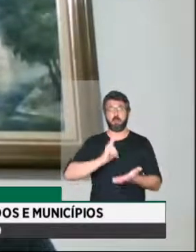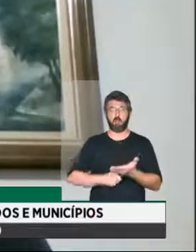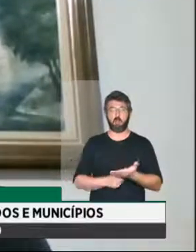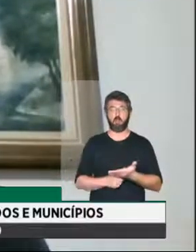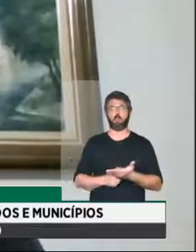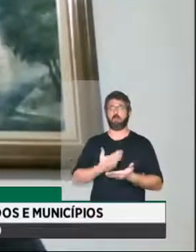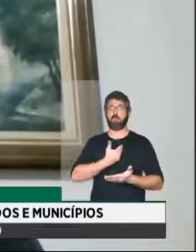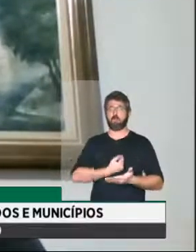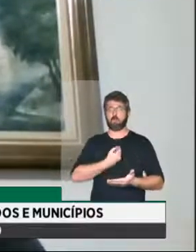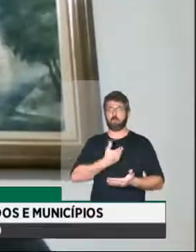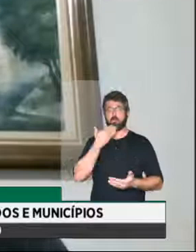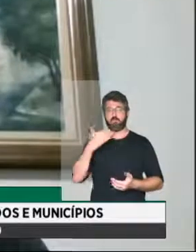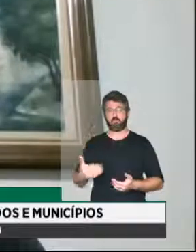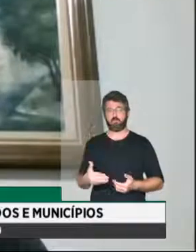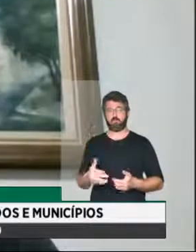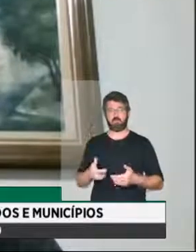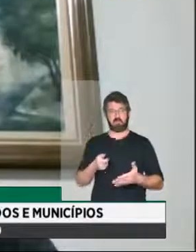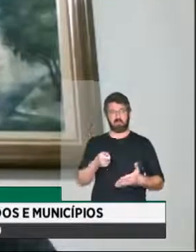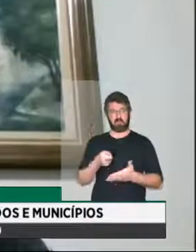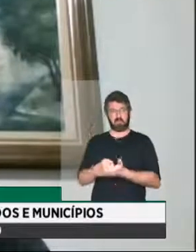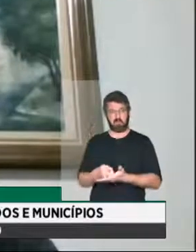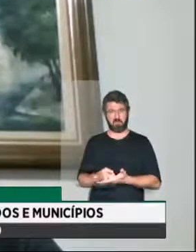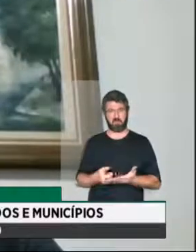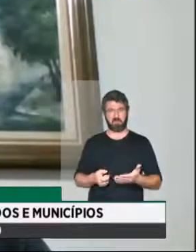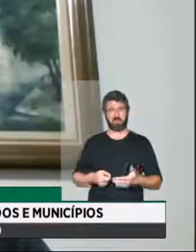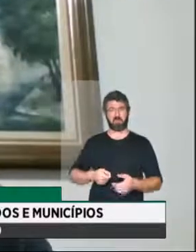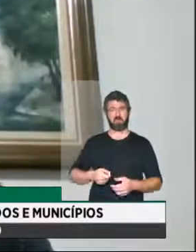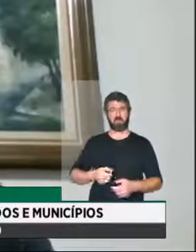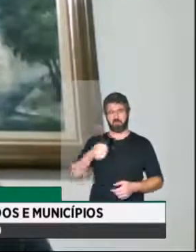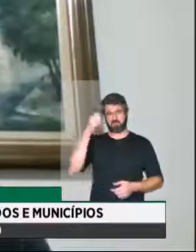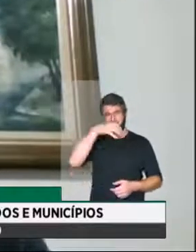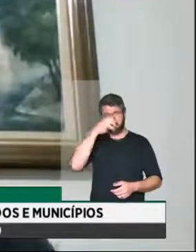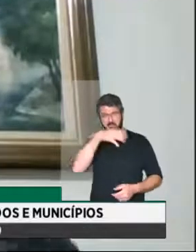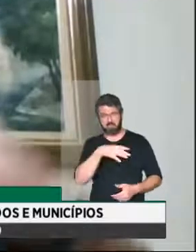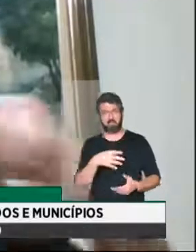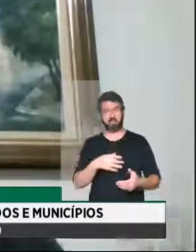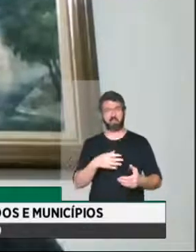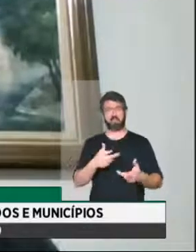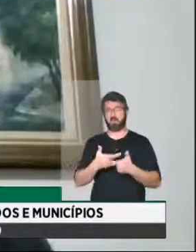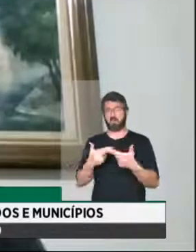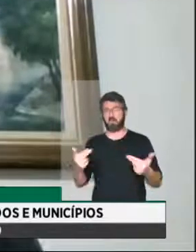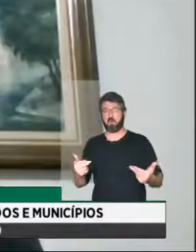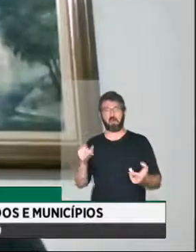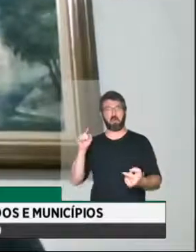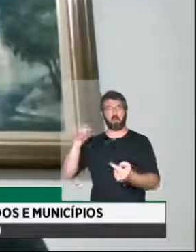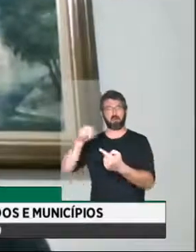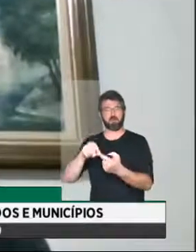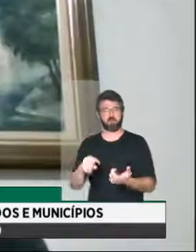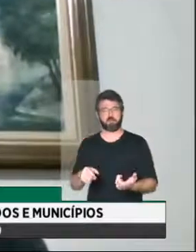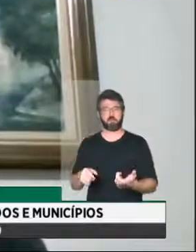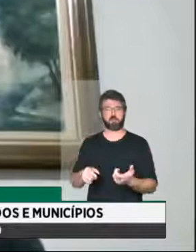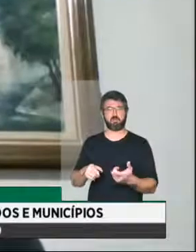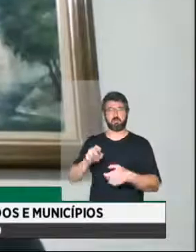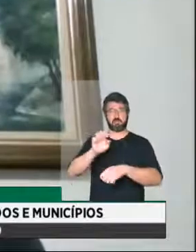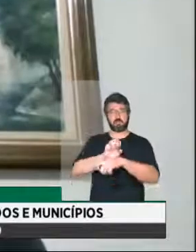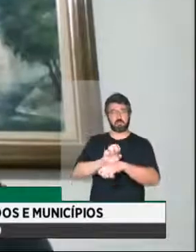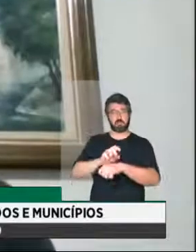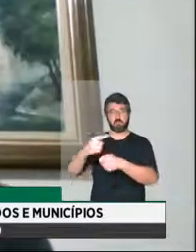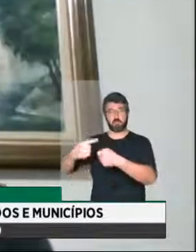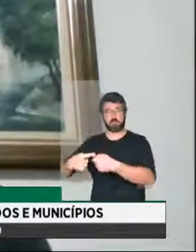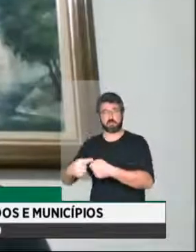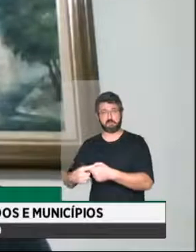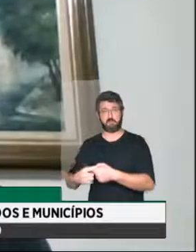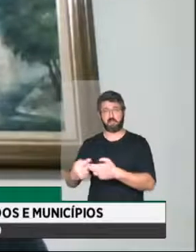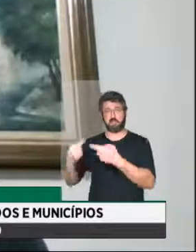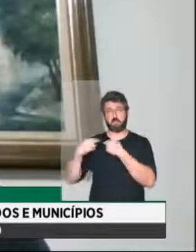com a vida, nada de querer impor aqui a ferro e fogo medidas, metas que tirem dos estados e municípios